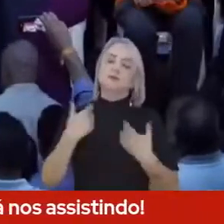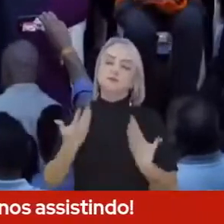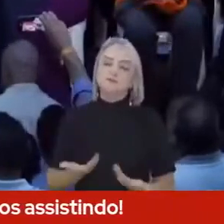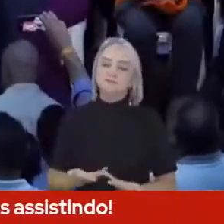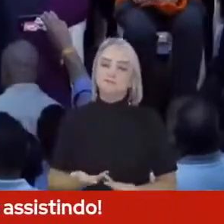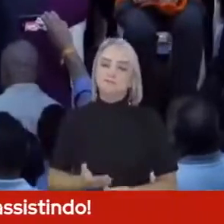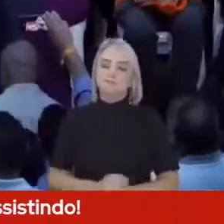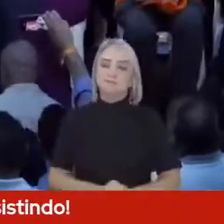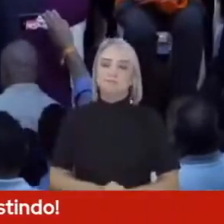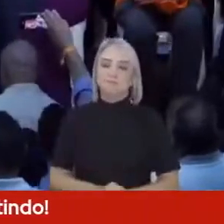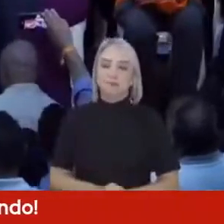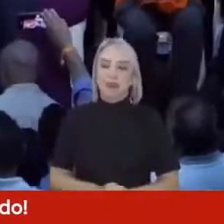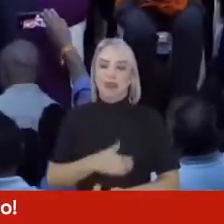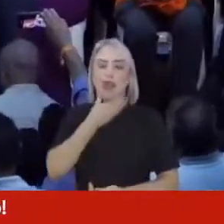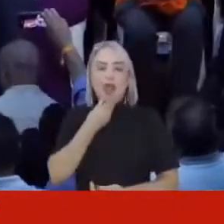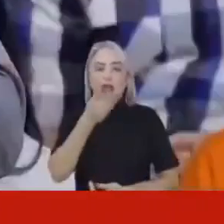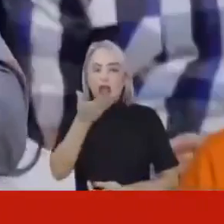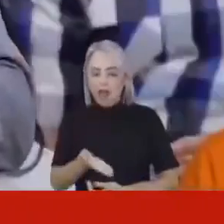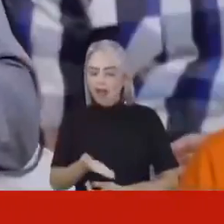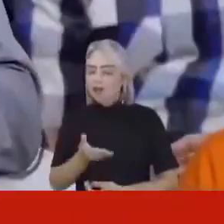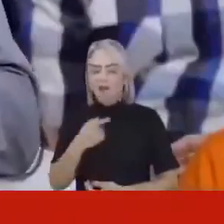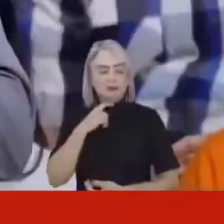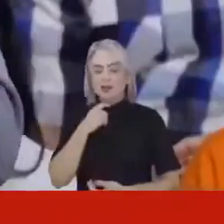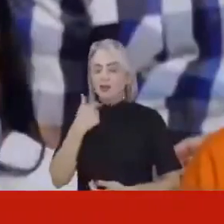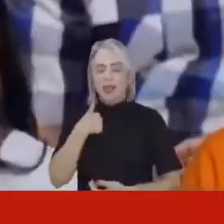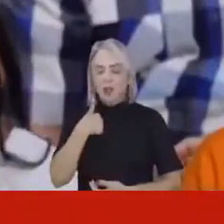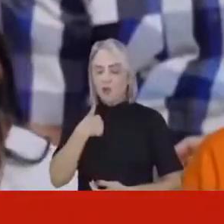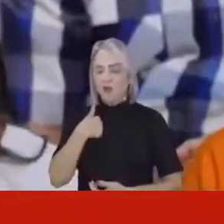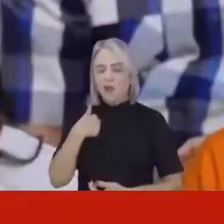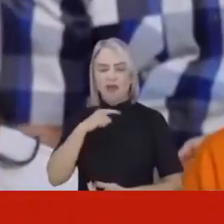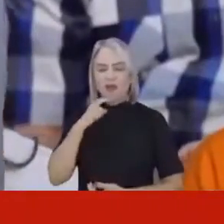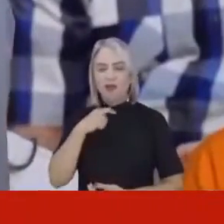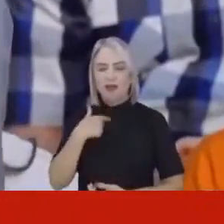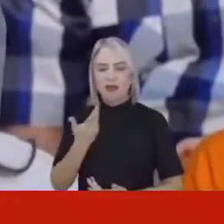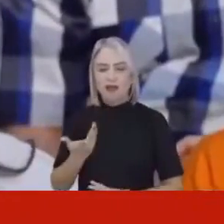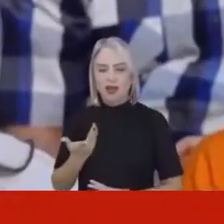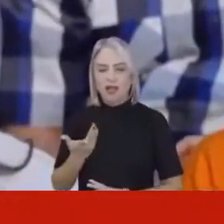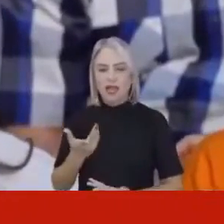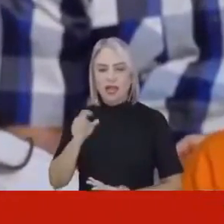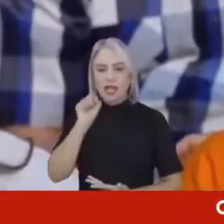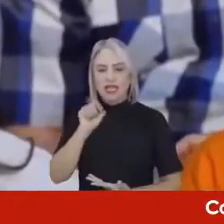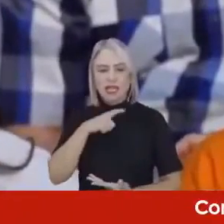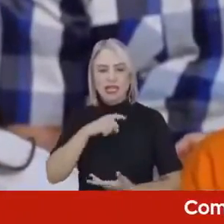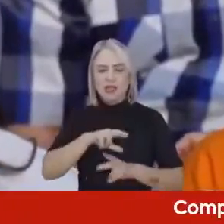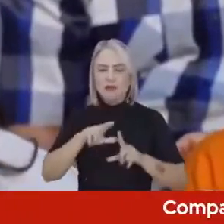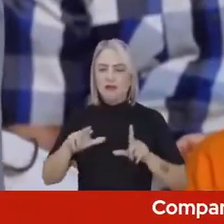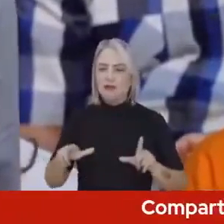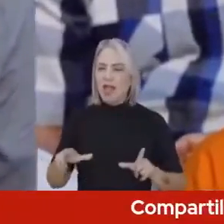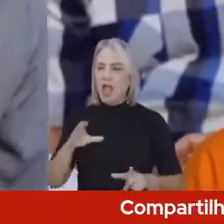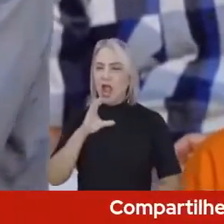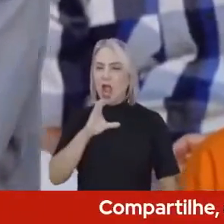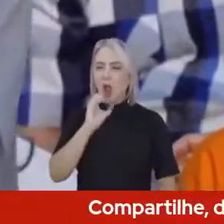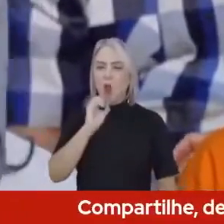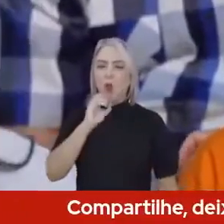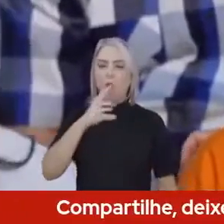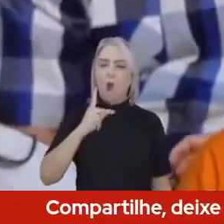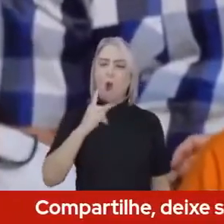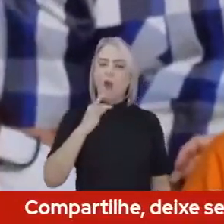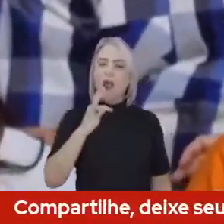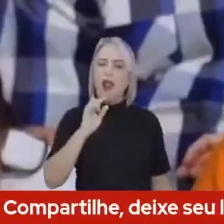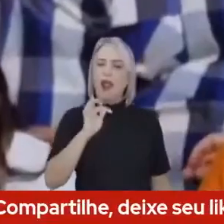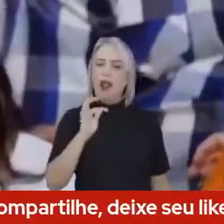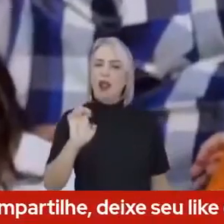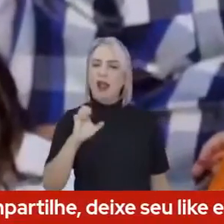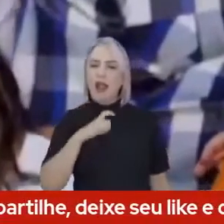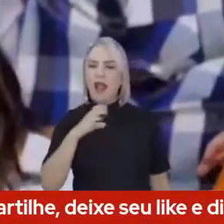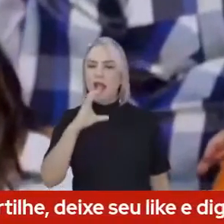E eu não tenho dúvida, a Conclate tem aqui vários dirigentes sindicais. A